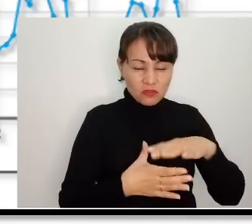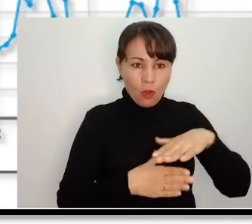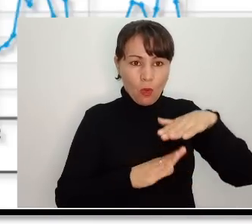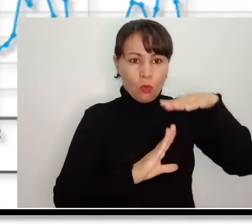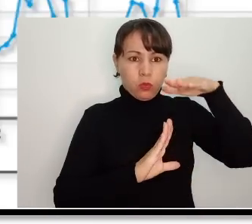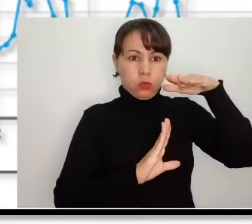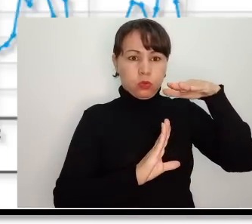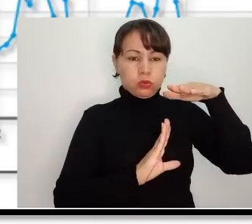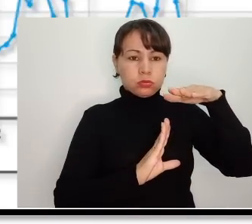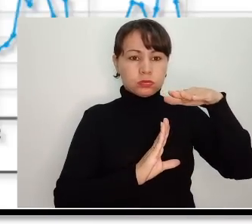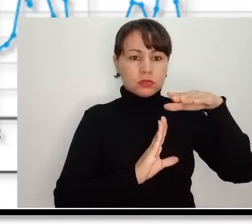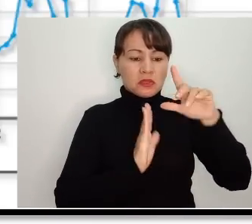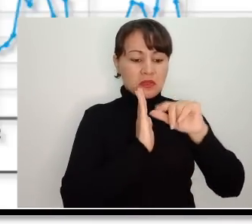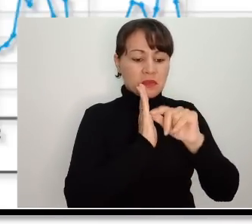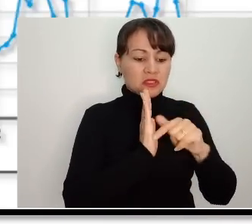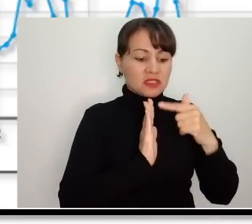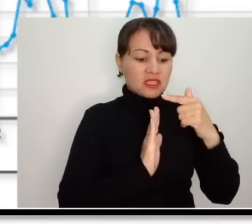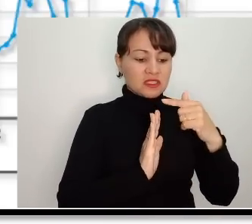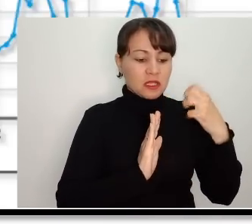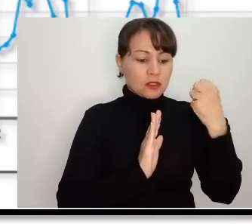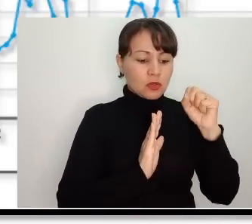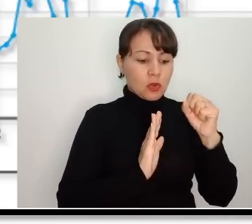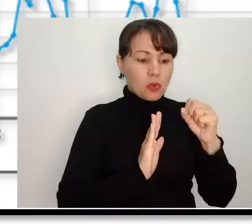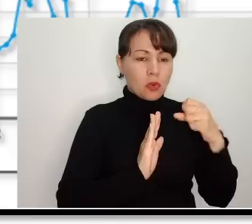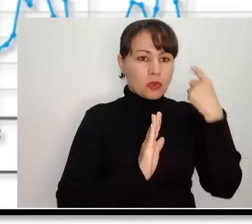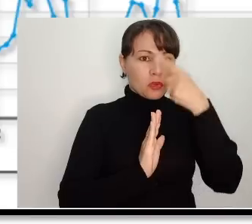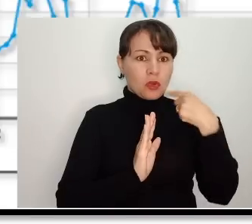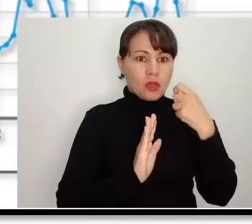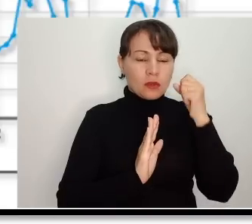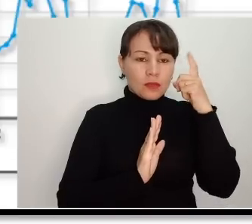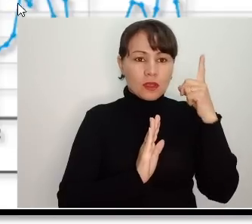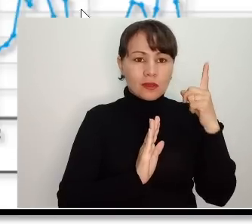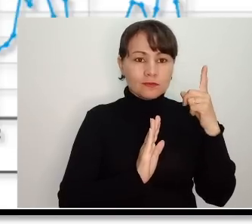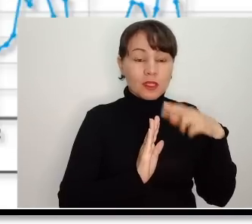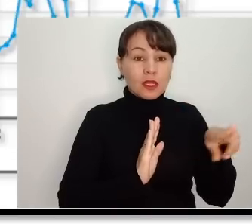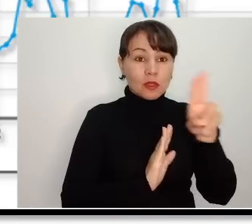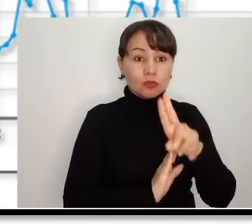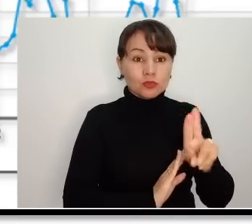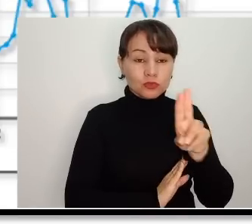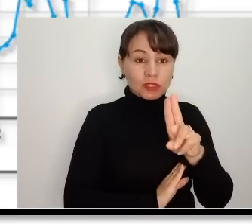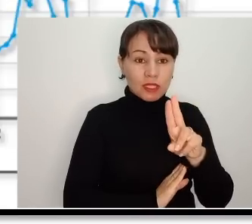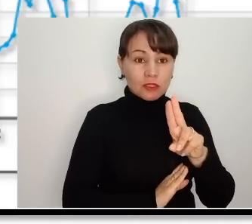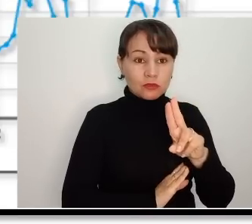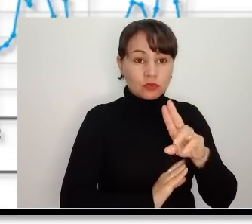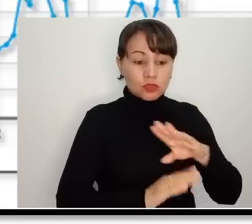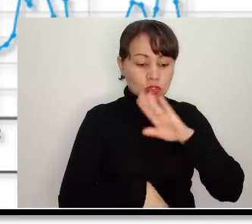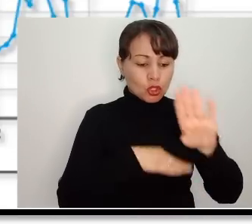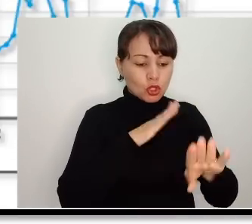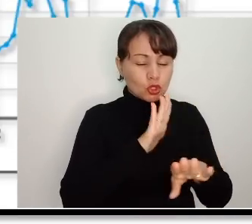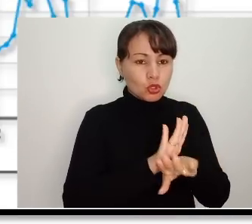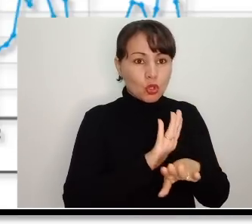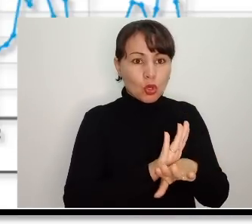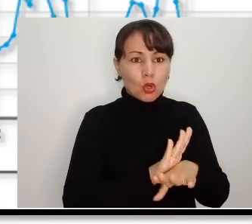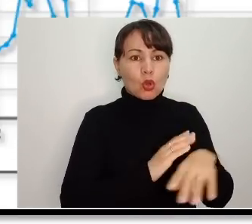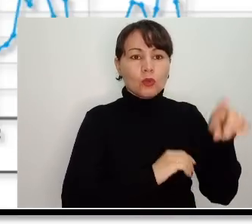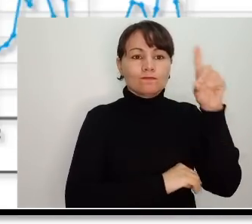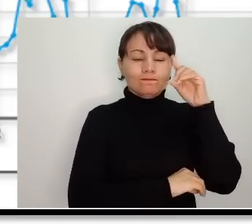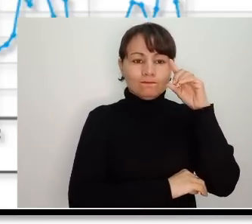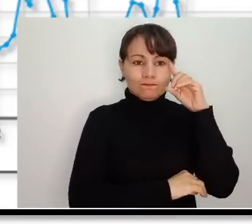é um hormônio que é liberado a partir das 7h30, 8 horas da manhã, e ele é usado durante todo o